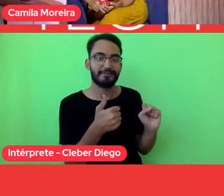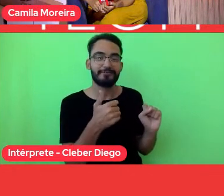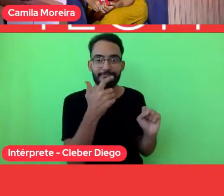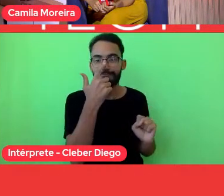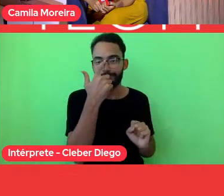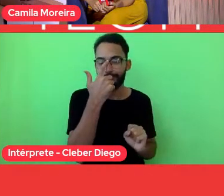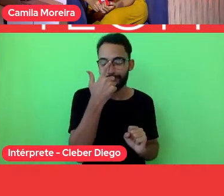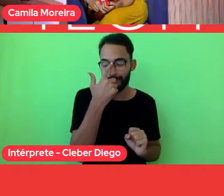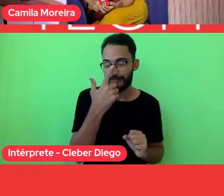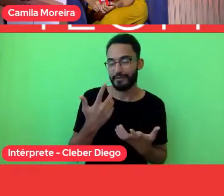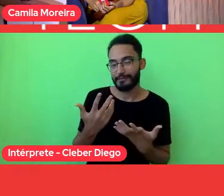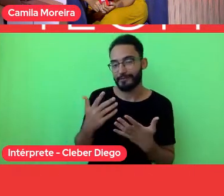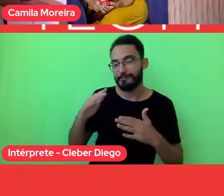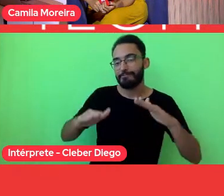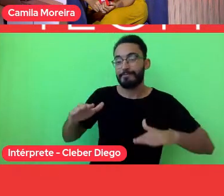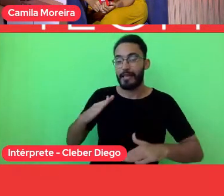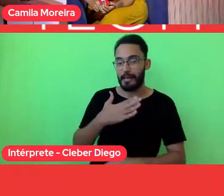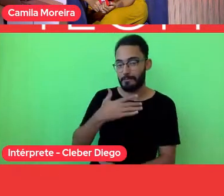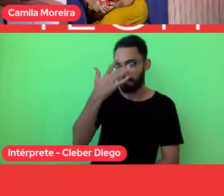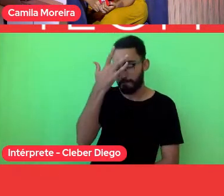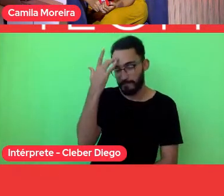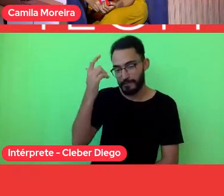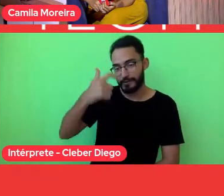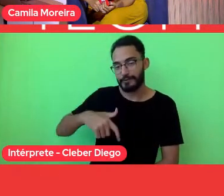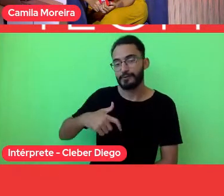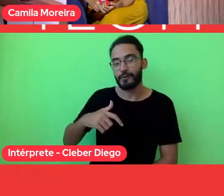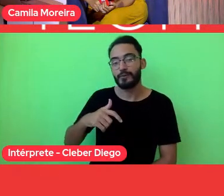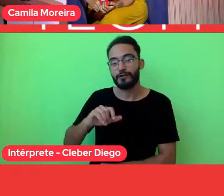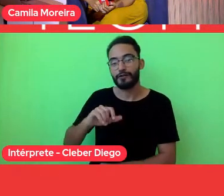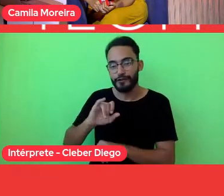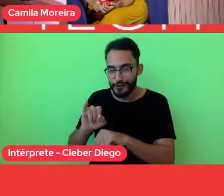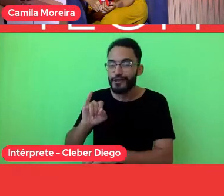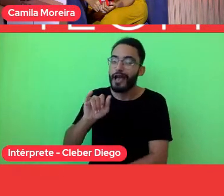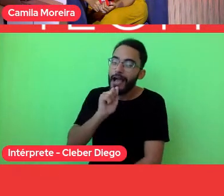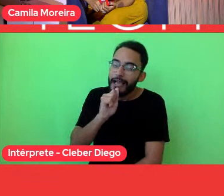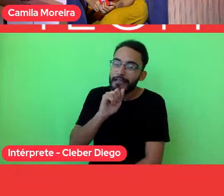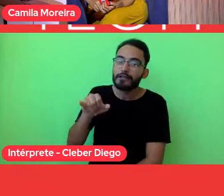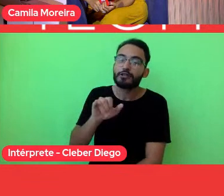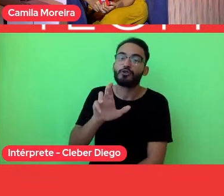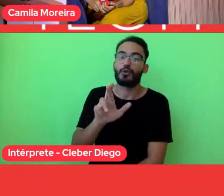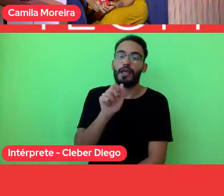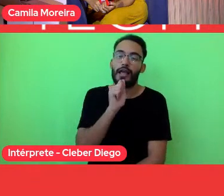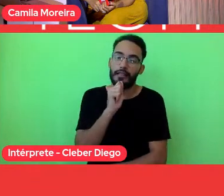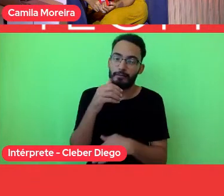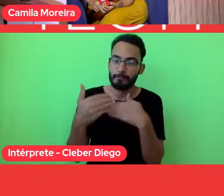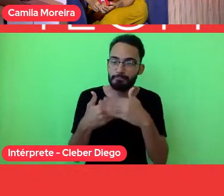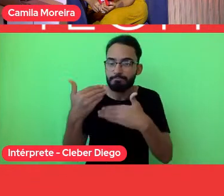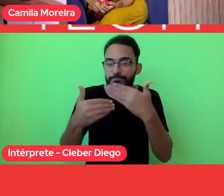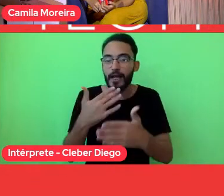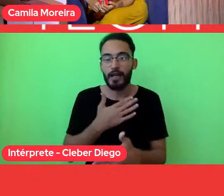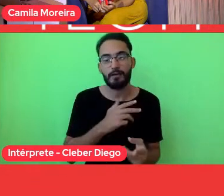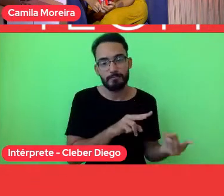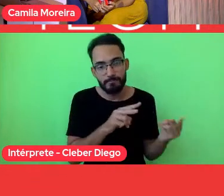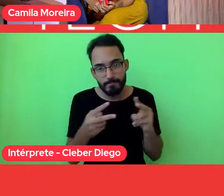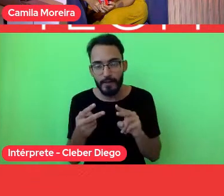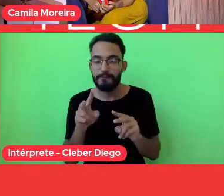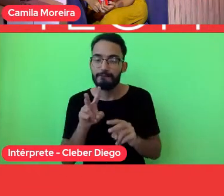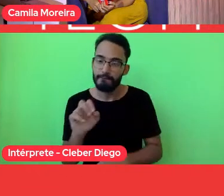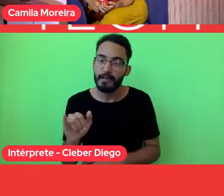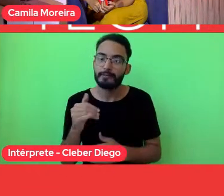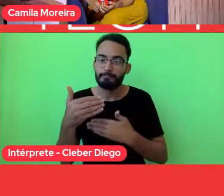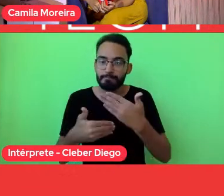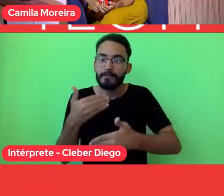disso, eu sou uma pessoa mais júnior ainda, né? E tô nessa fase de transição. Eu percebo